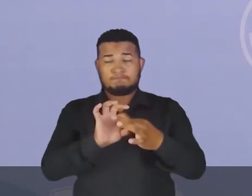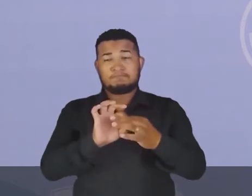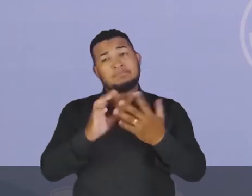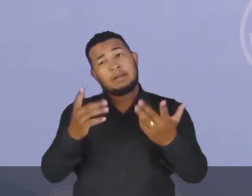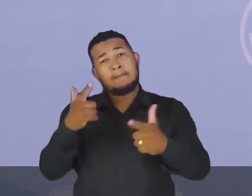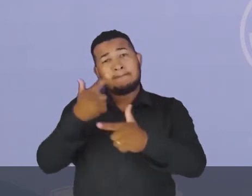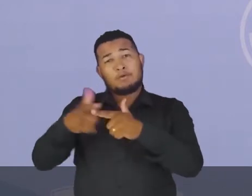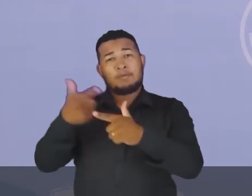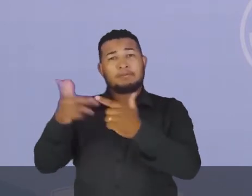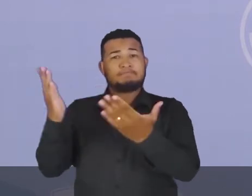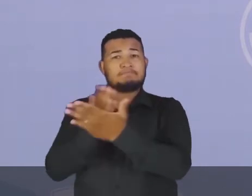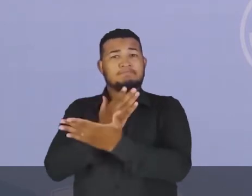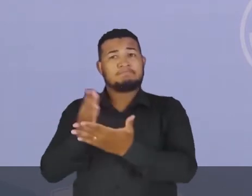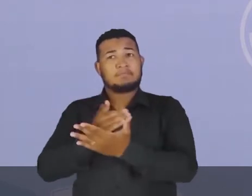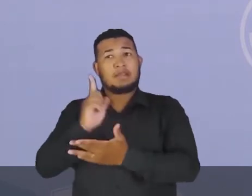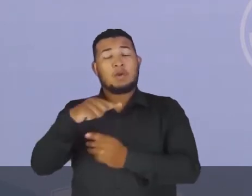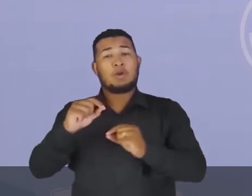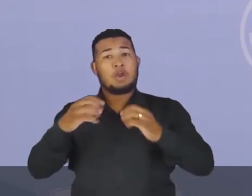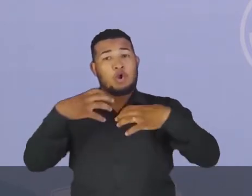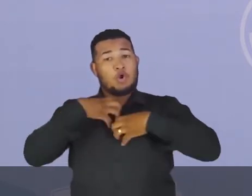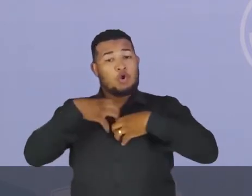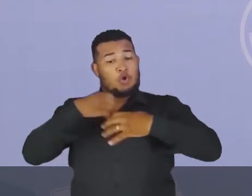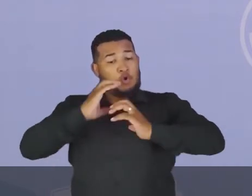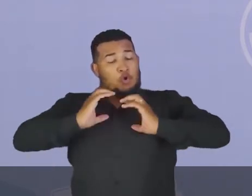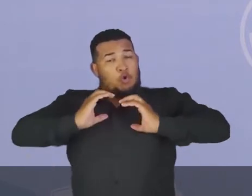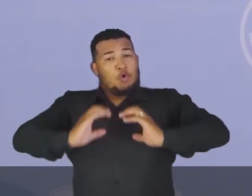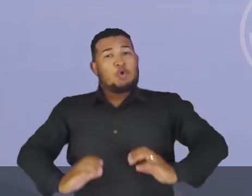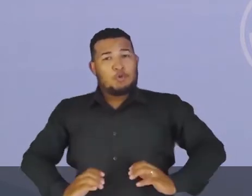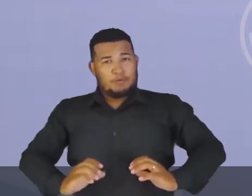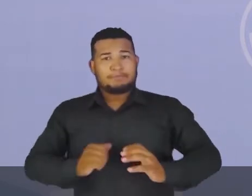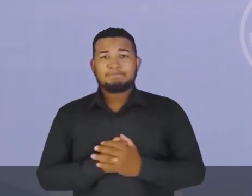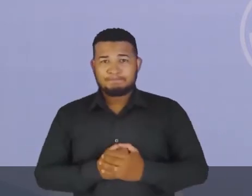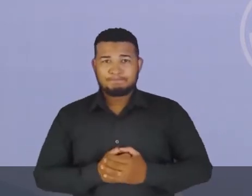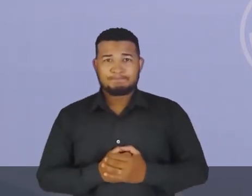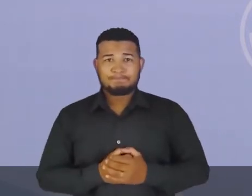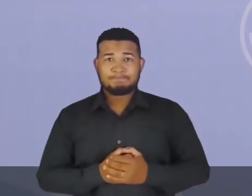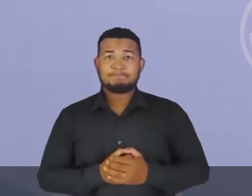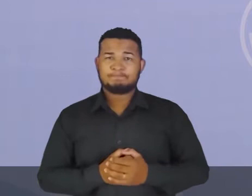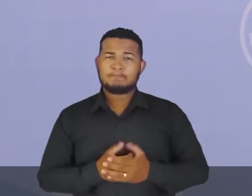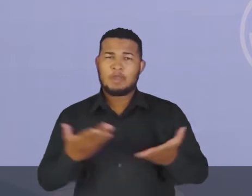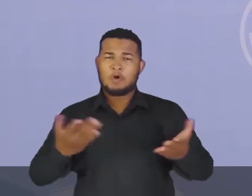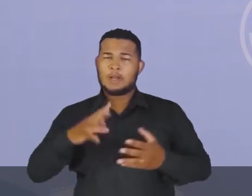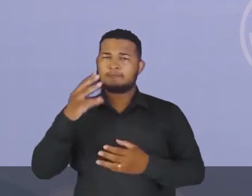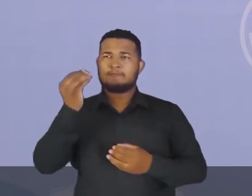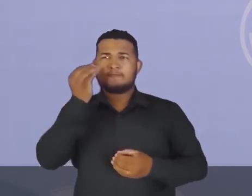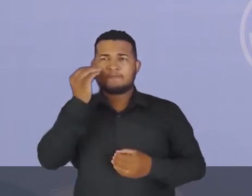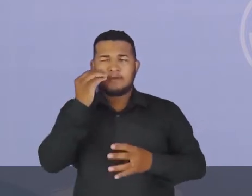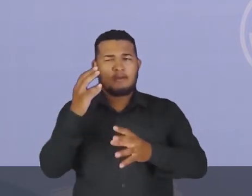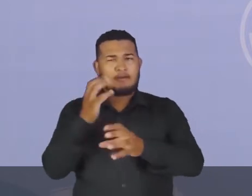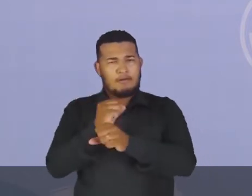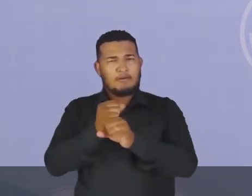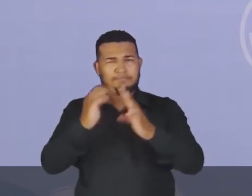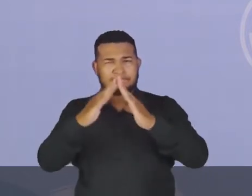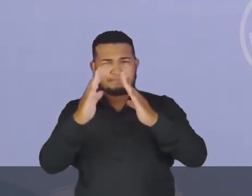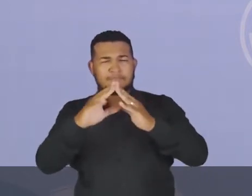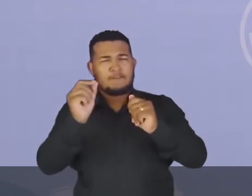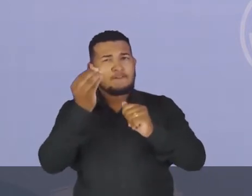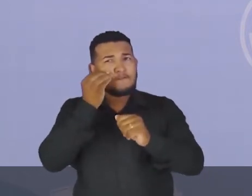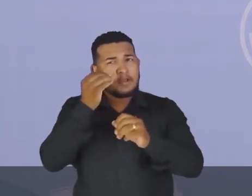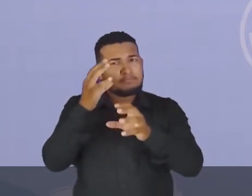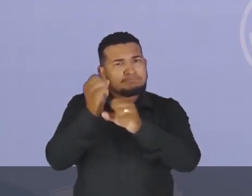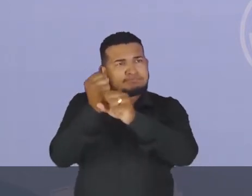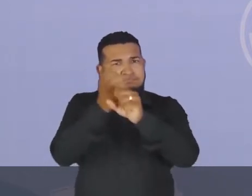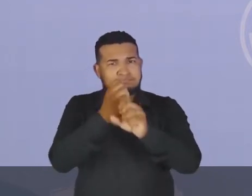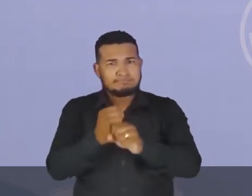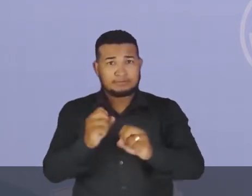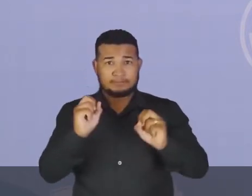são considerados comportamentais, certo? Então, vamos fazer esse cálculo em casa, certo?